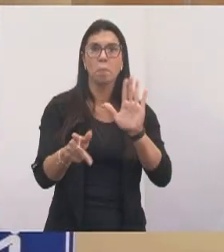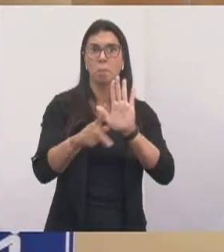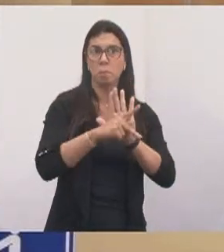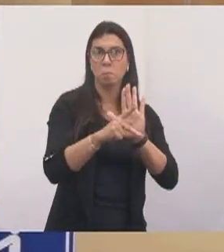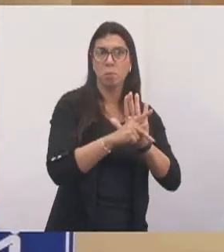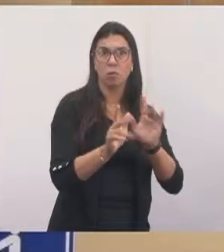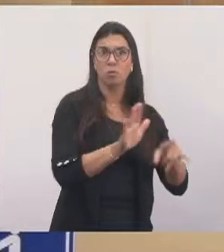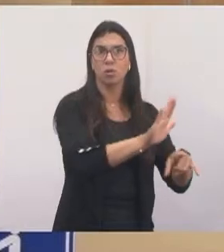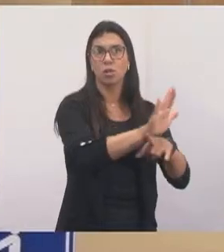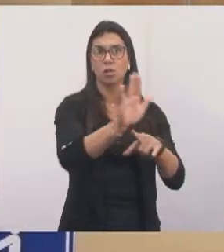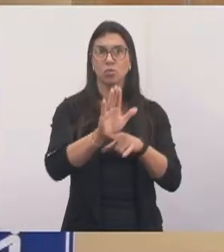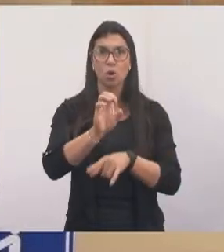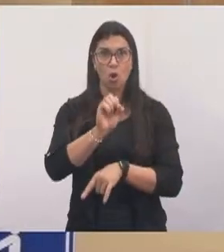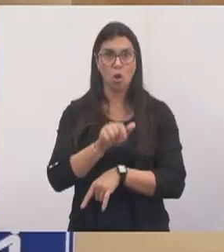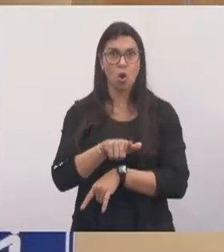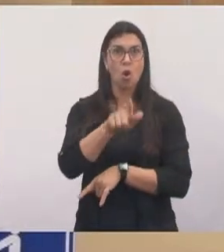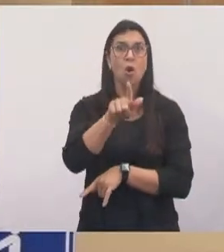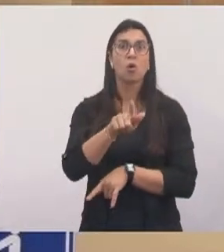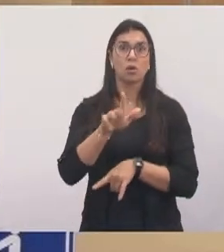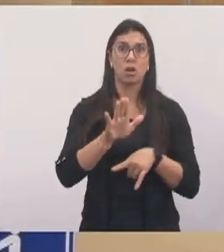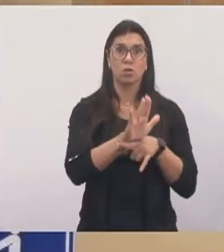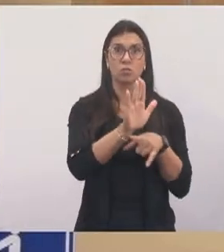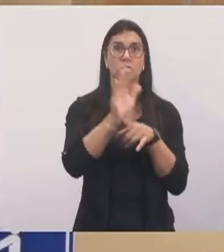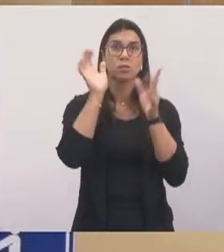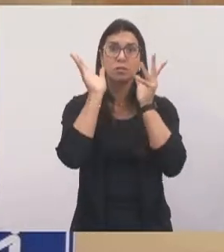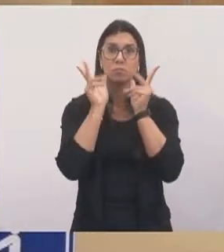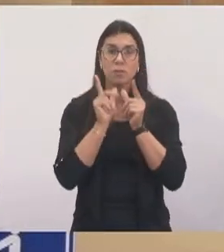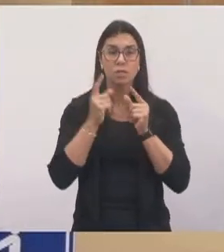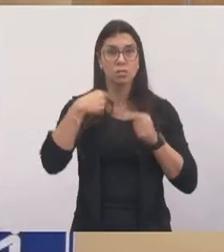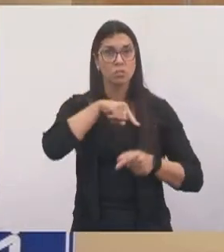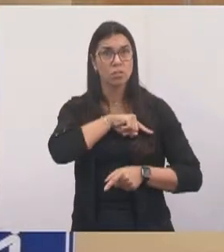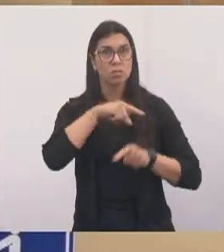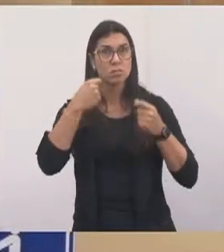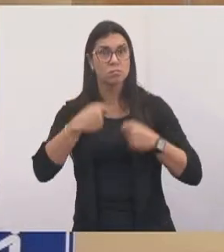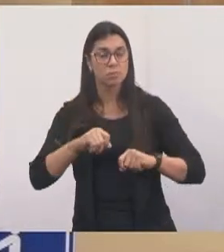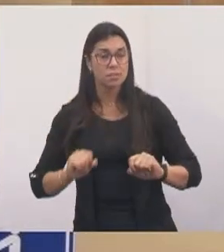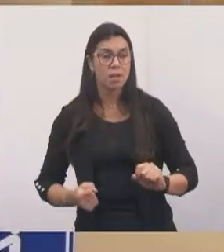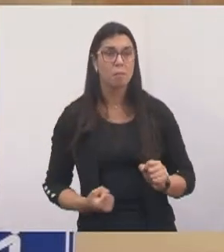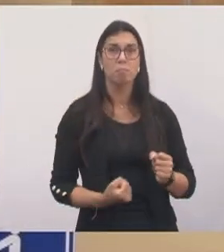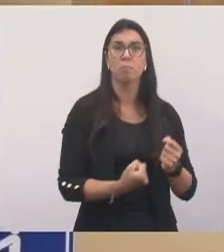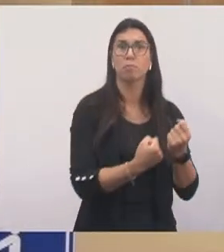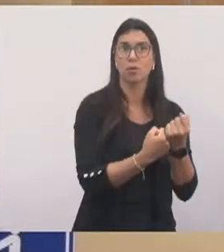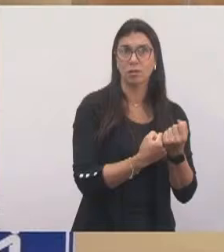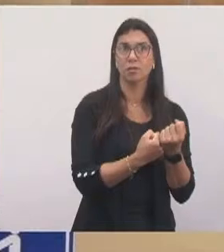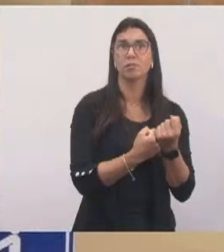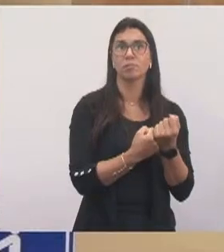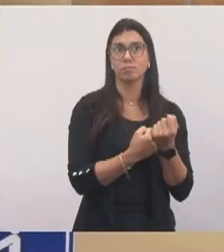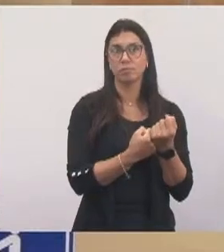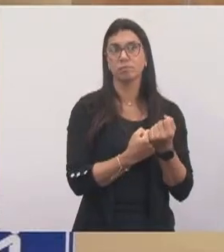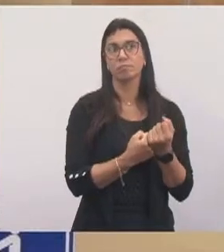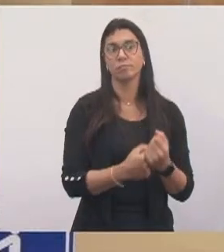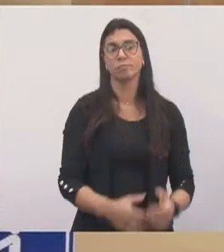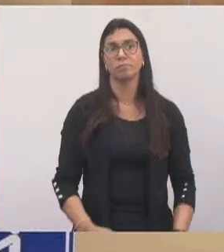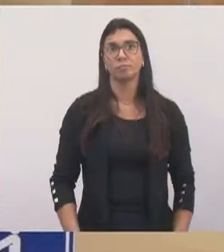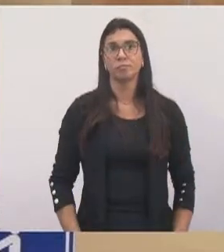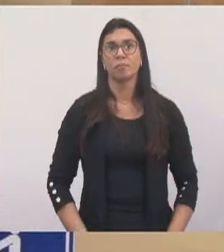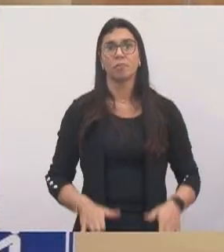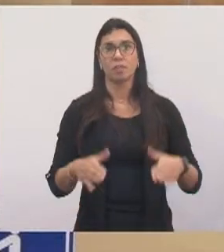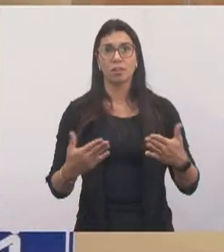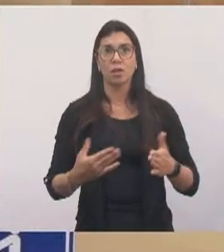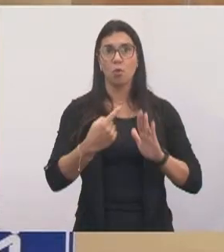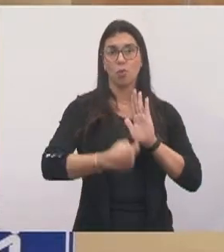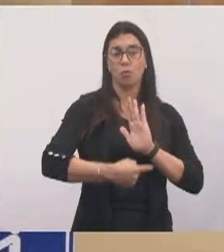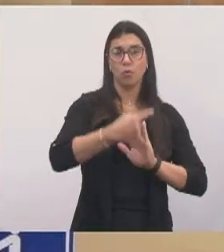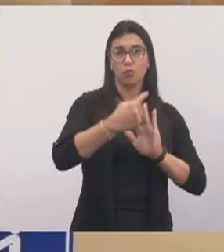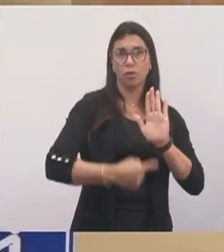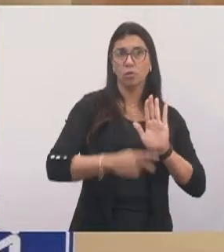num primeiro momento. Então, elas têm que ser amparadas, elas têm que ter essa retaguarda. Então, um veto